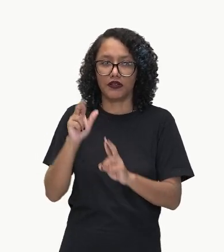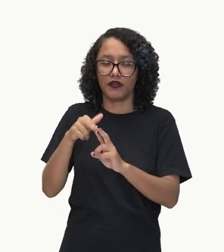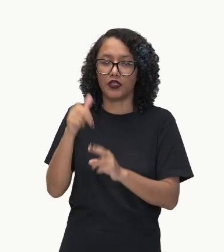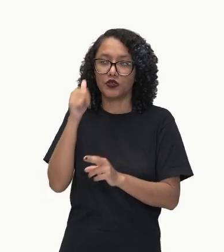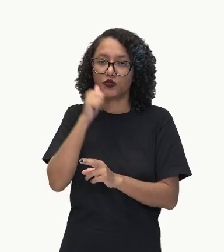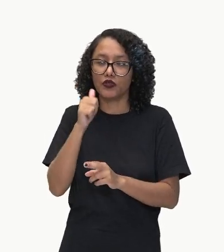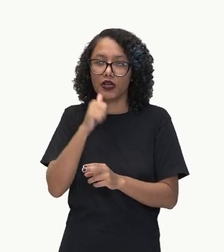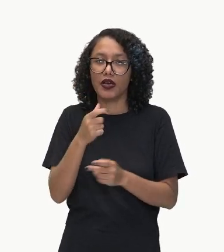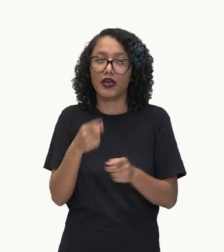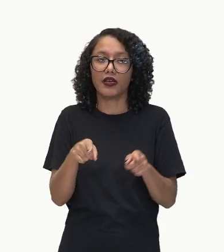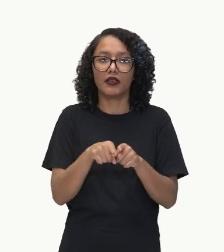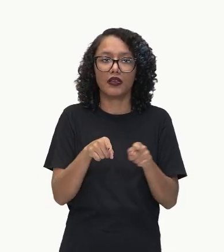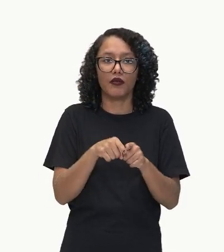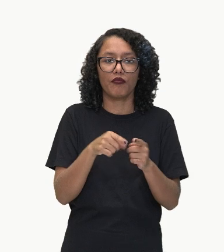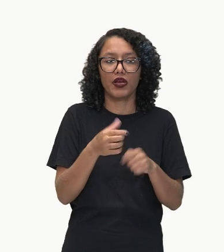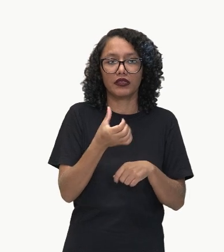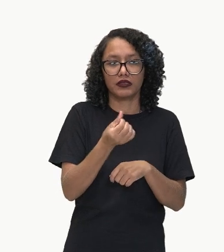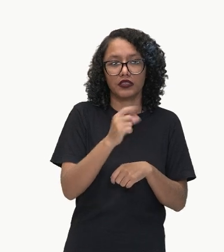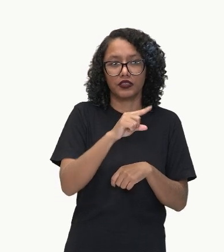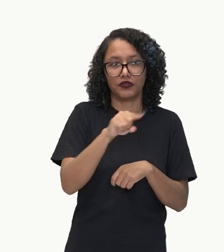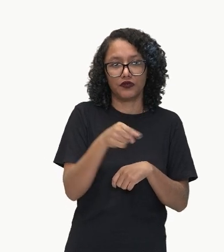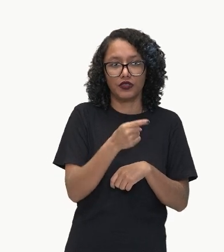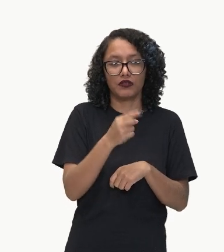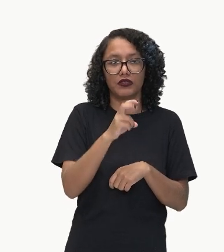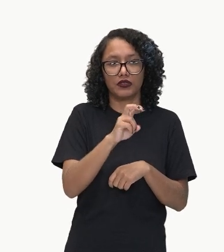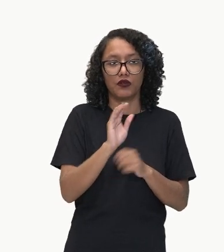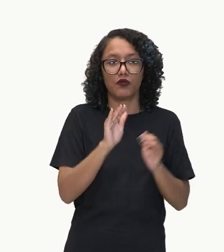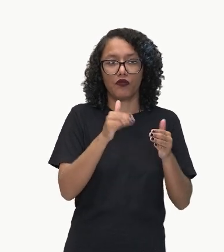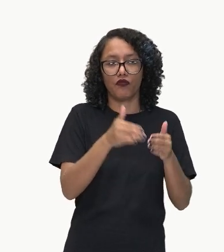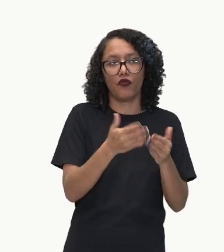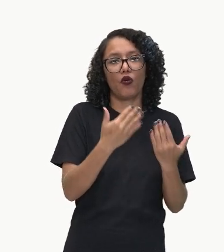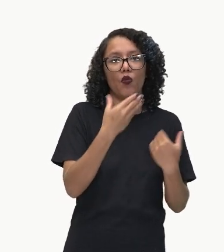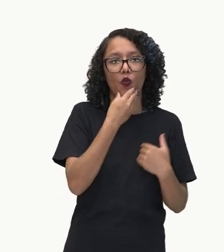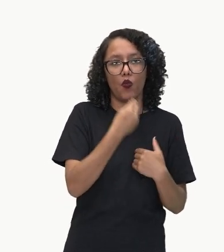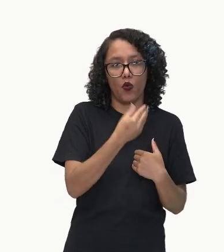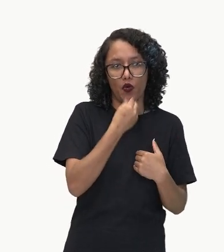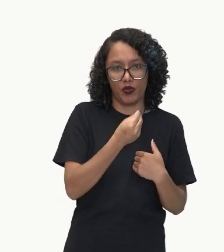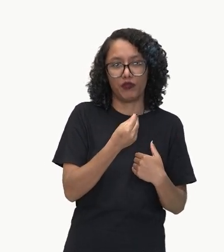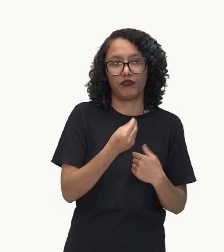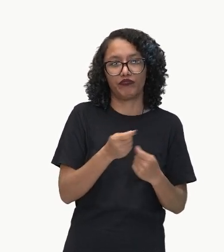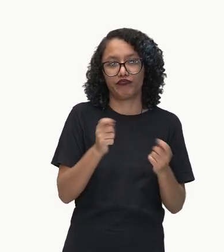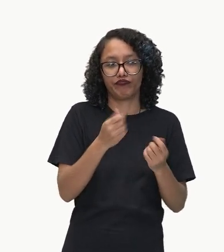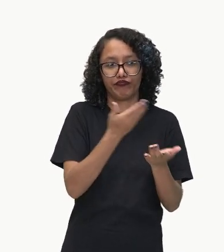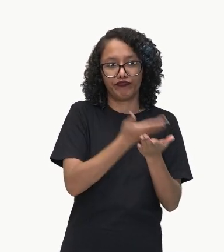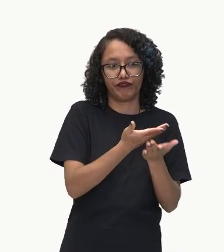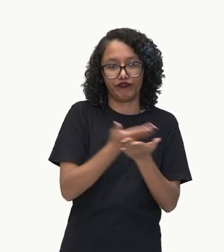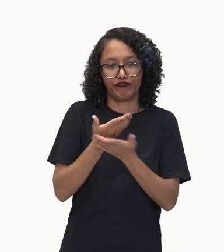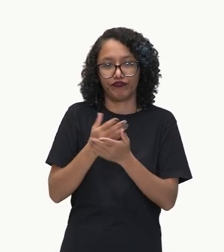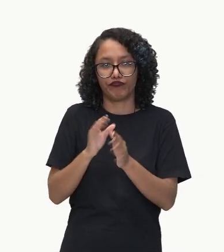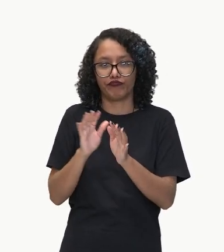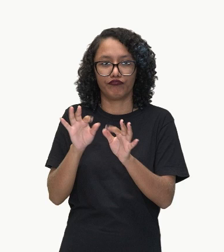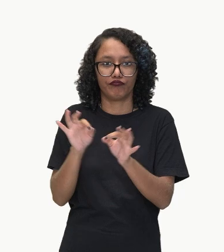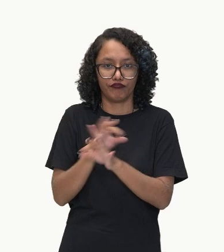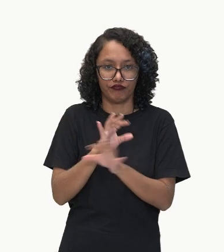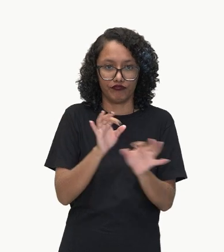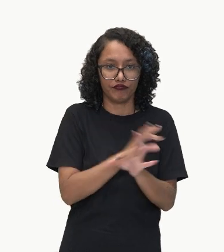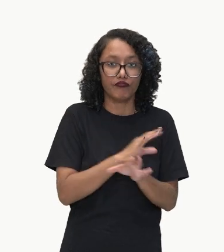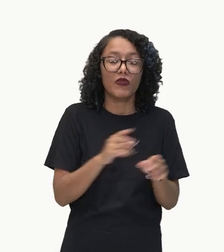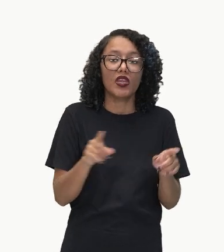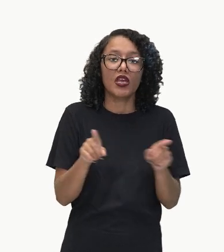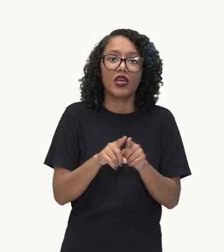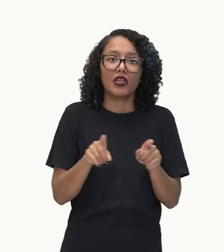as mulheres e um pouco maior de 6,5 para os homens. E também em 2016 a gente pode colocar